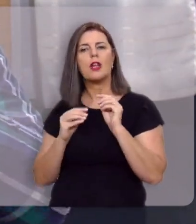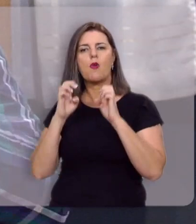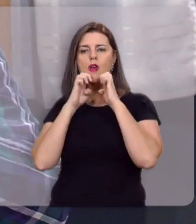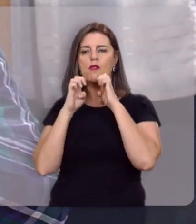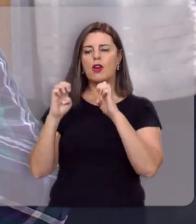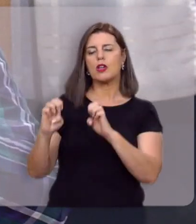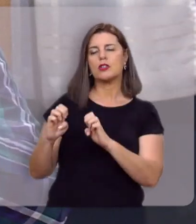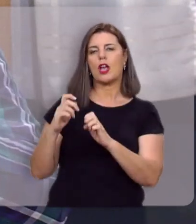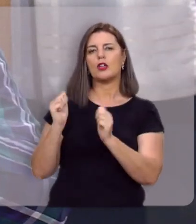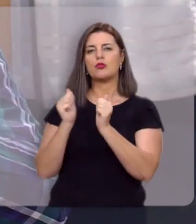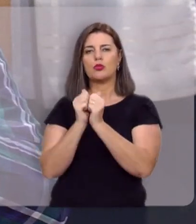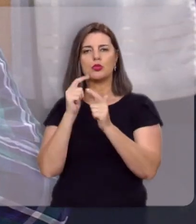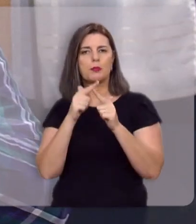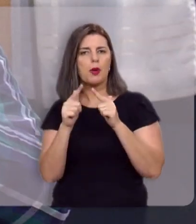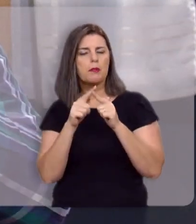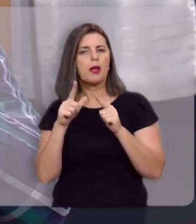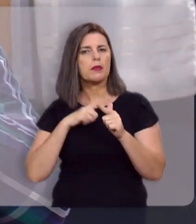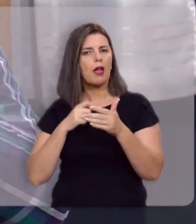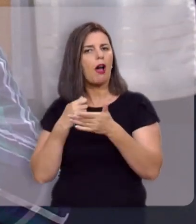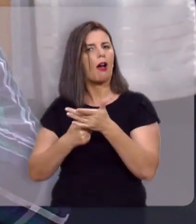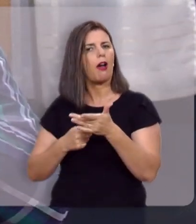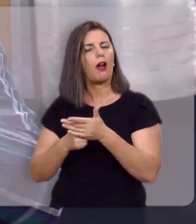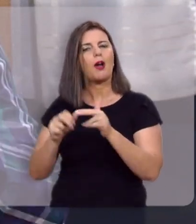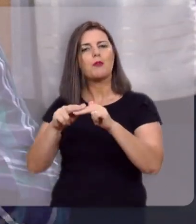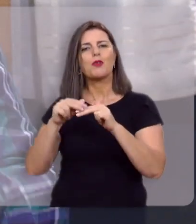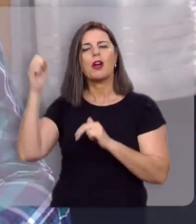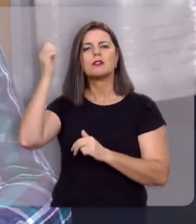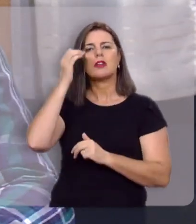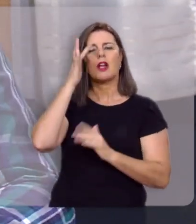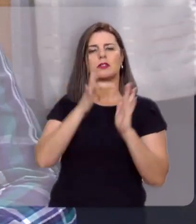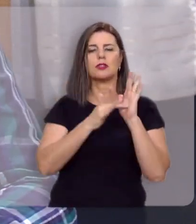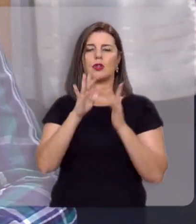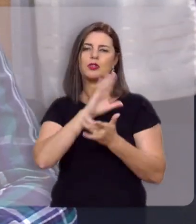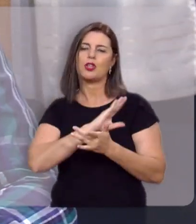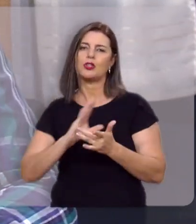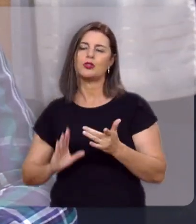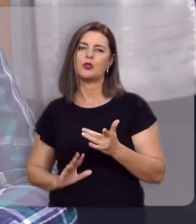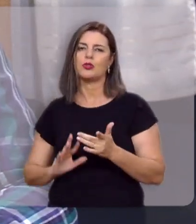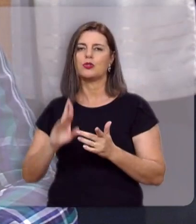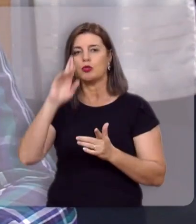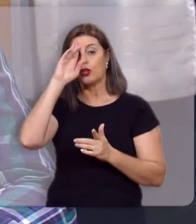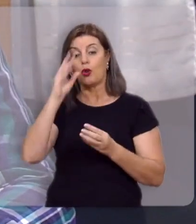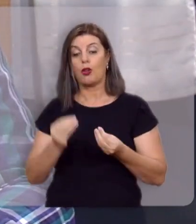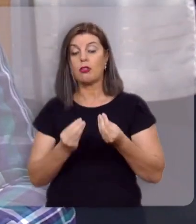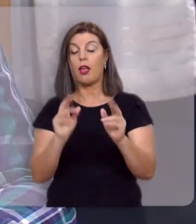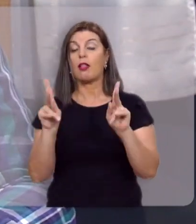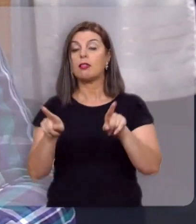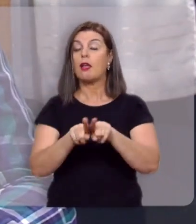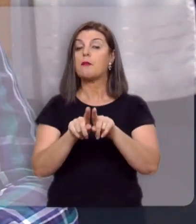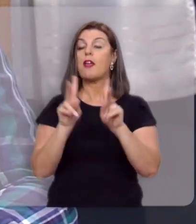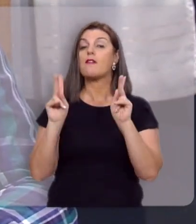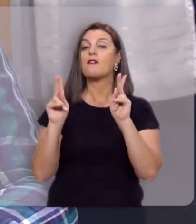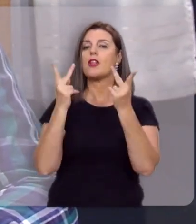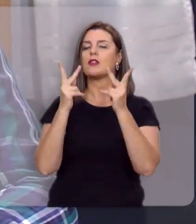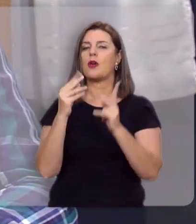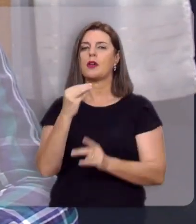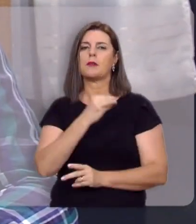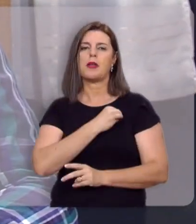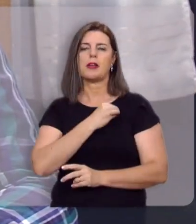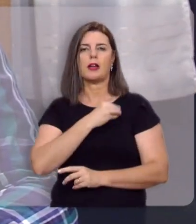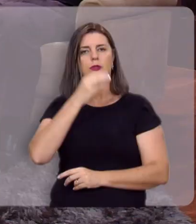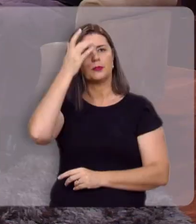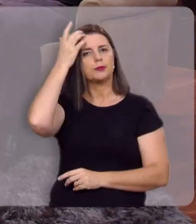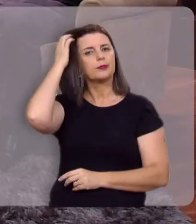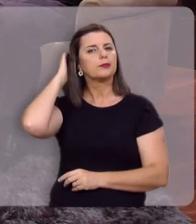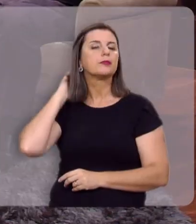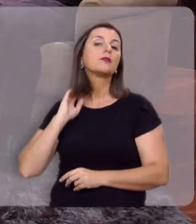ao problema que você está enfrentando, pela graça do Senhor Jesus, o Senhor também te dá vitória nesses pecados